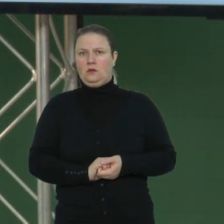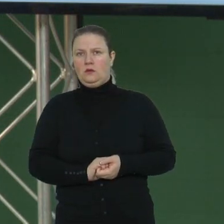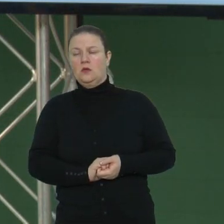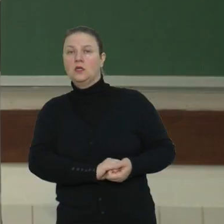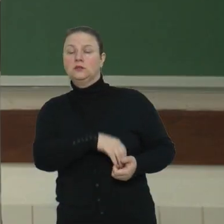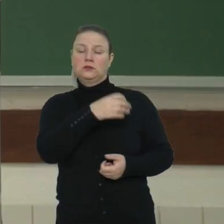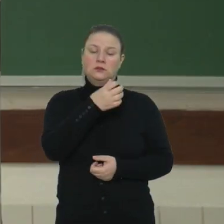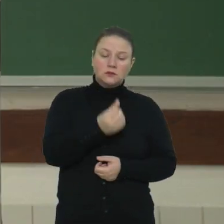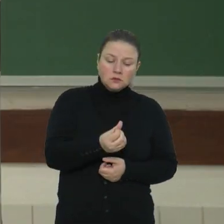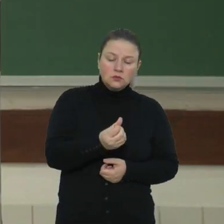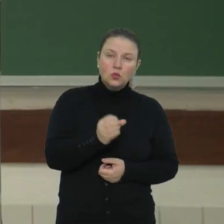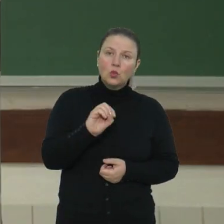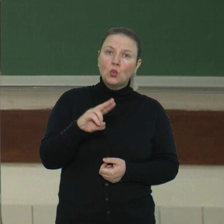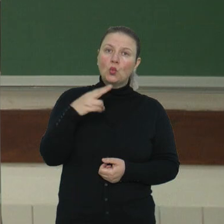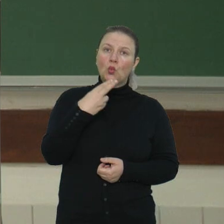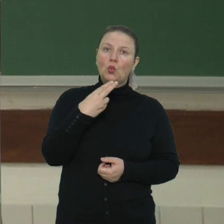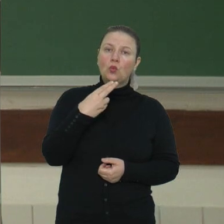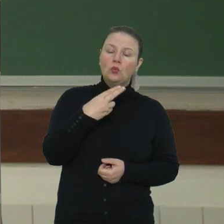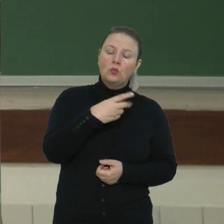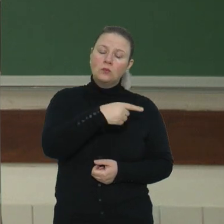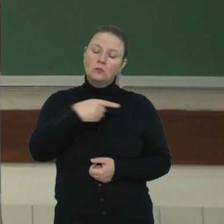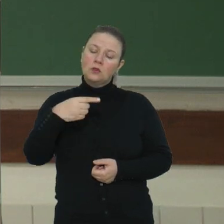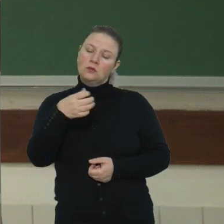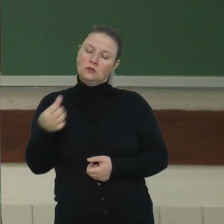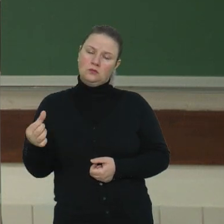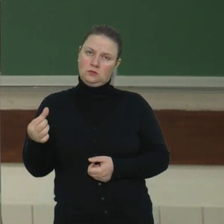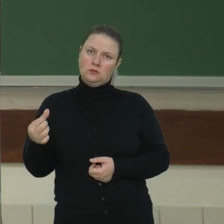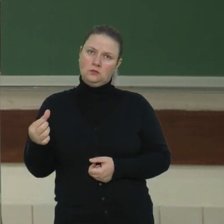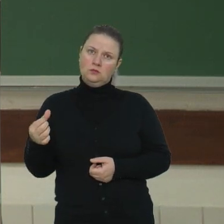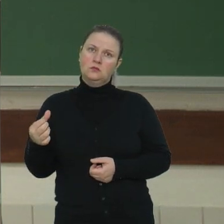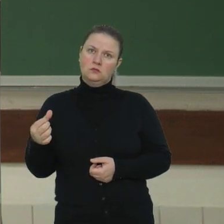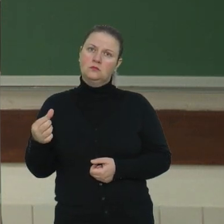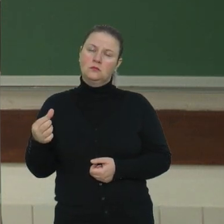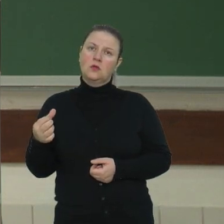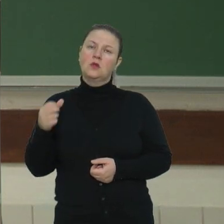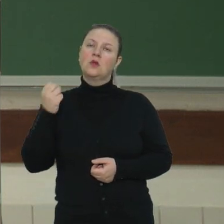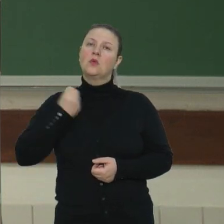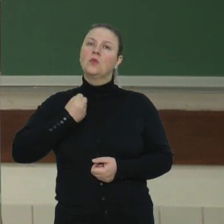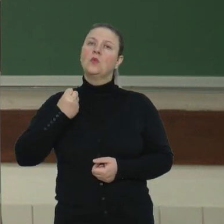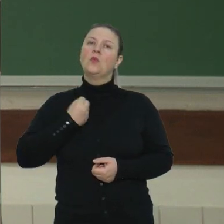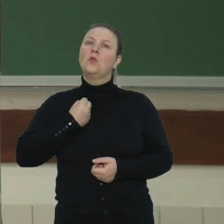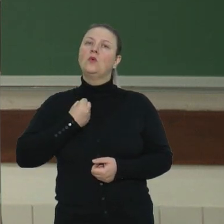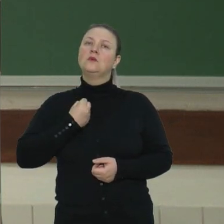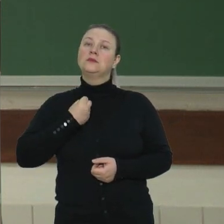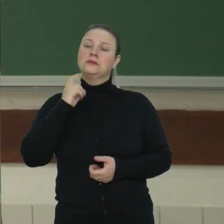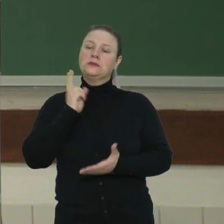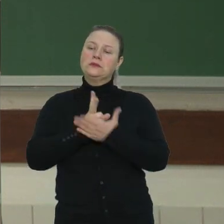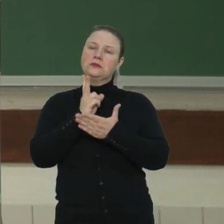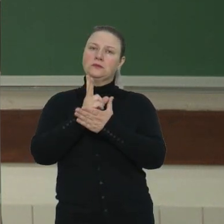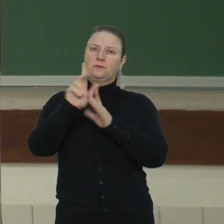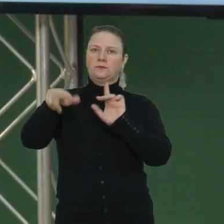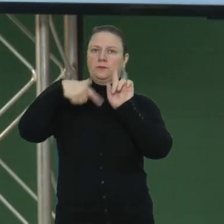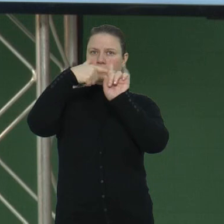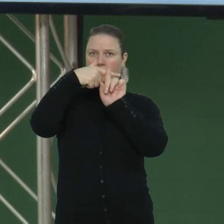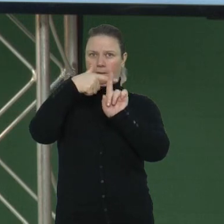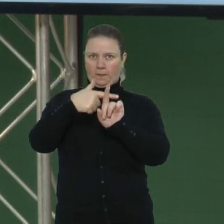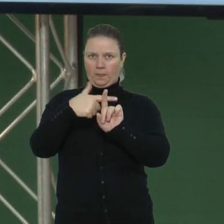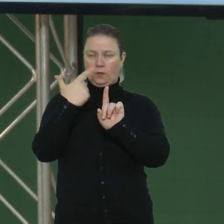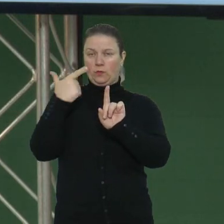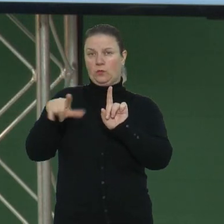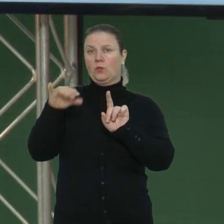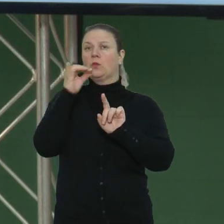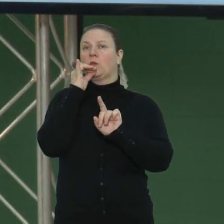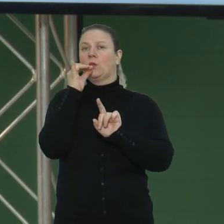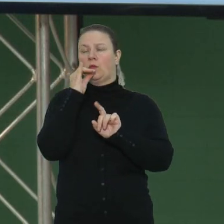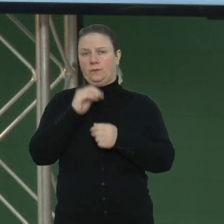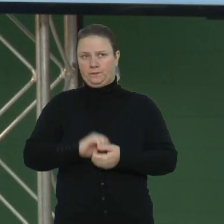ele vai ser o módulo de menos 6. Considerando que sempre esse valor vai ser o quê? Positivo. Ou outro exemplo, que número